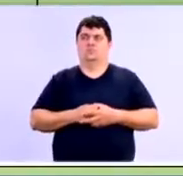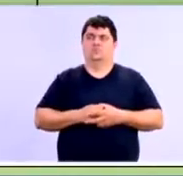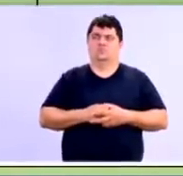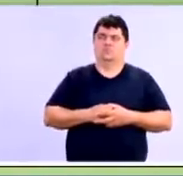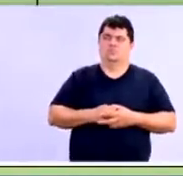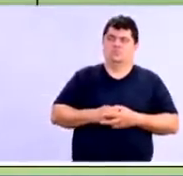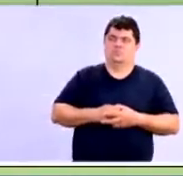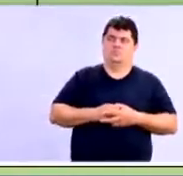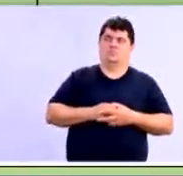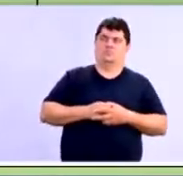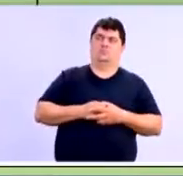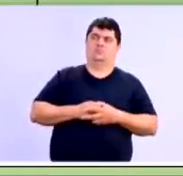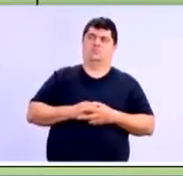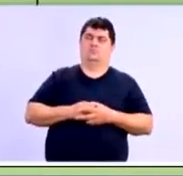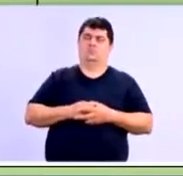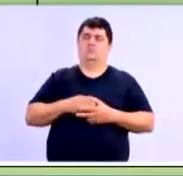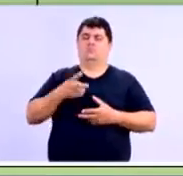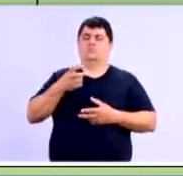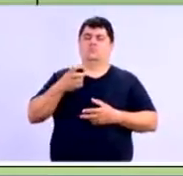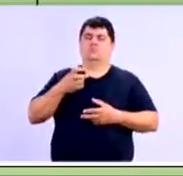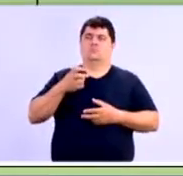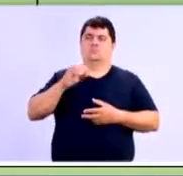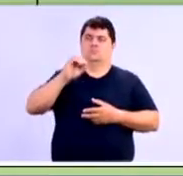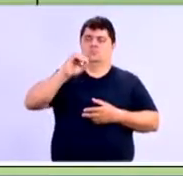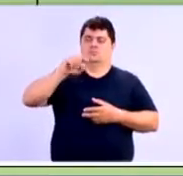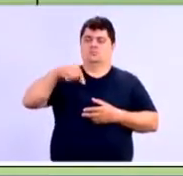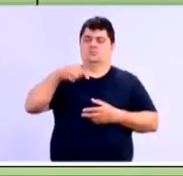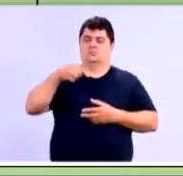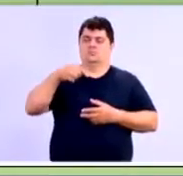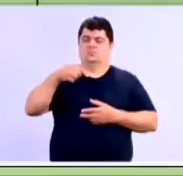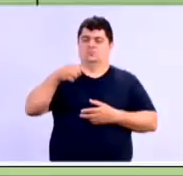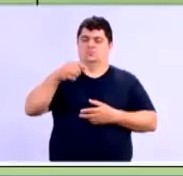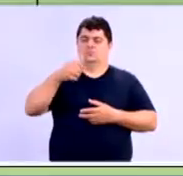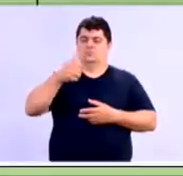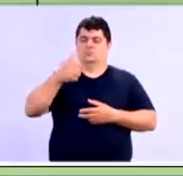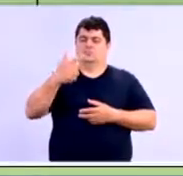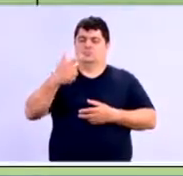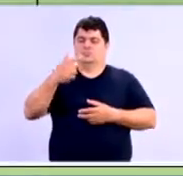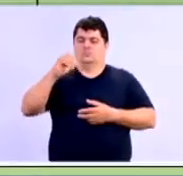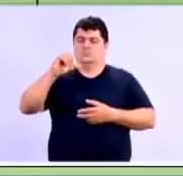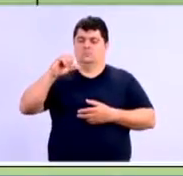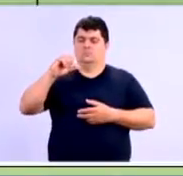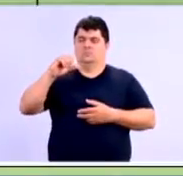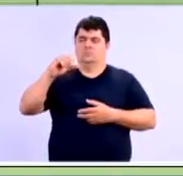94.800. Que dá igual a quanto? A 0,1297.